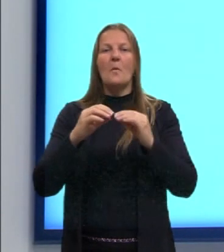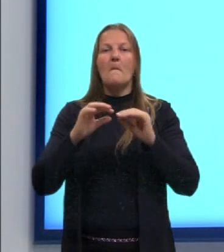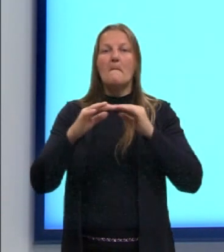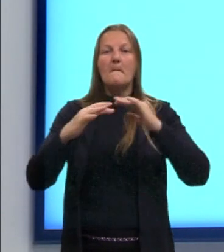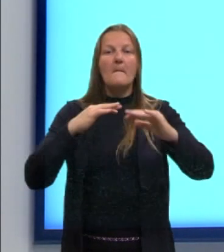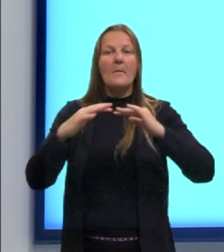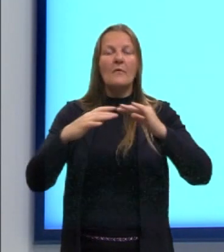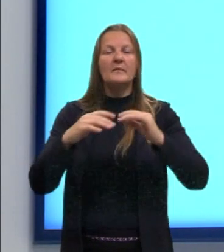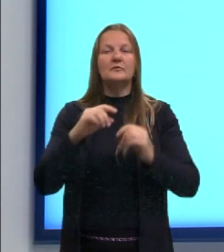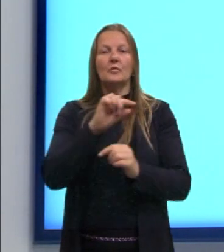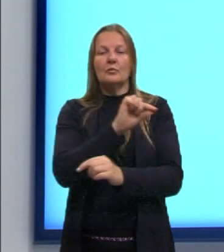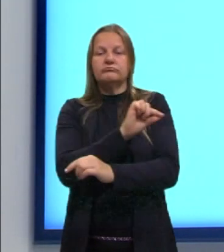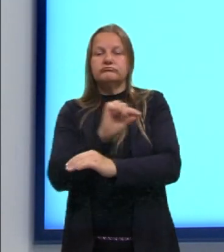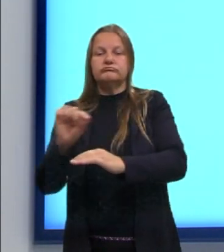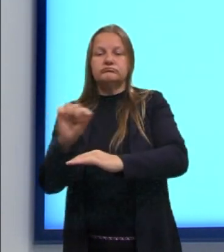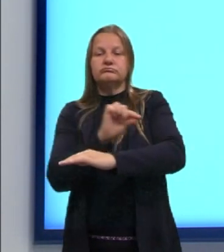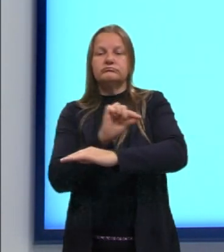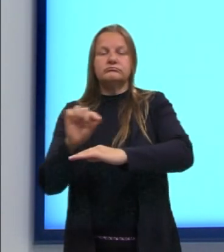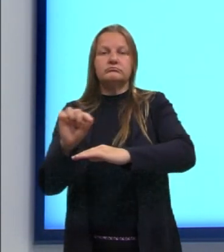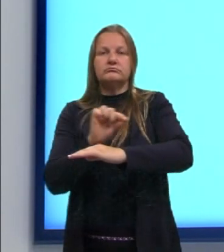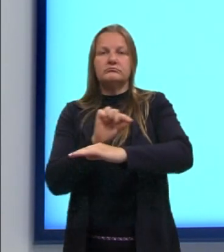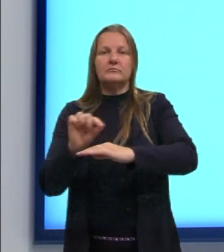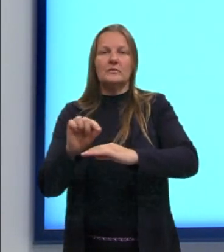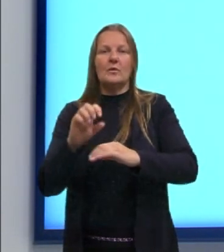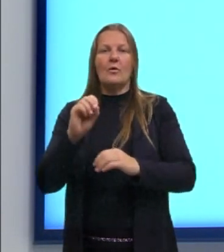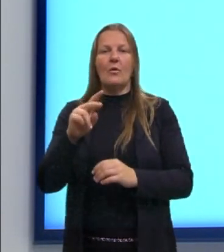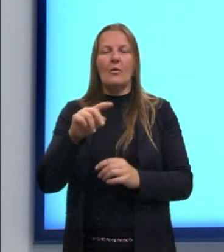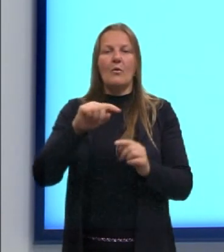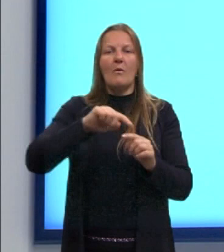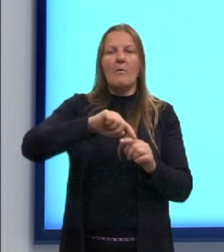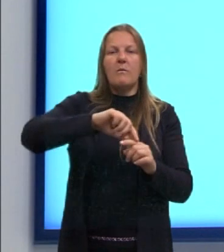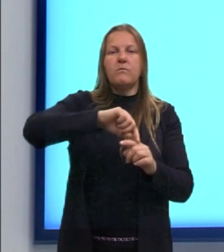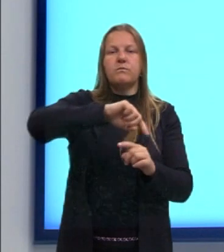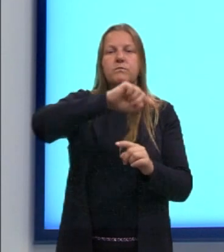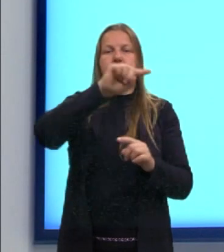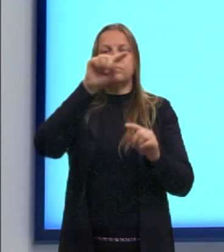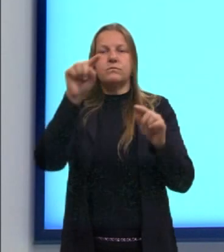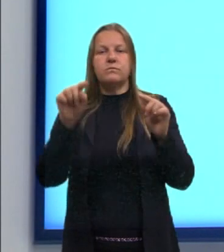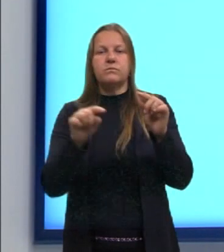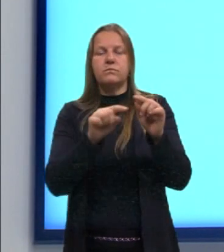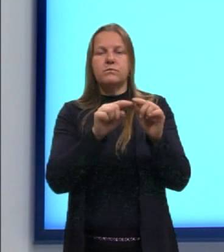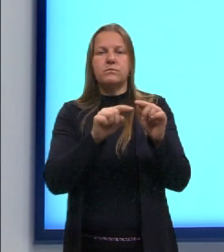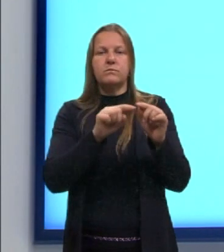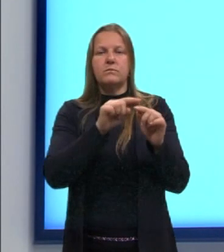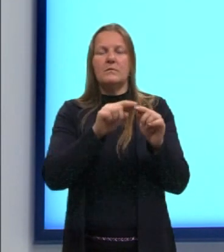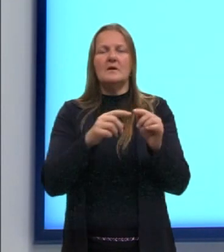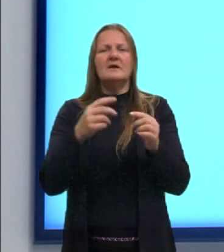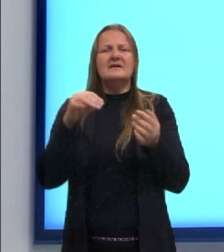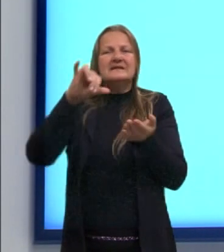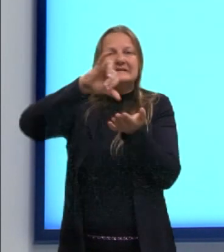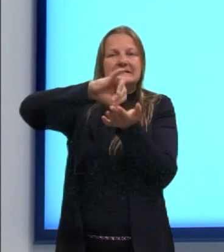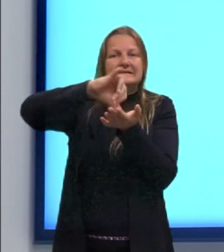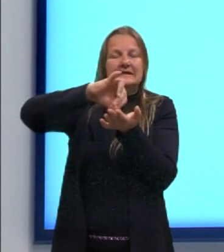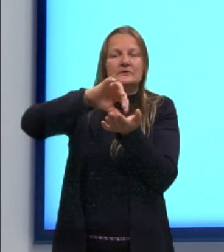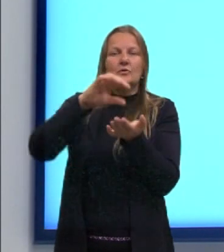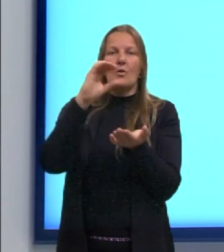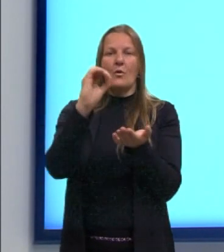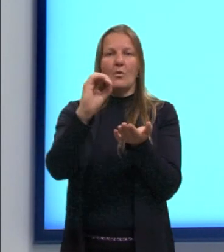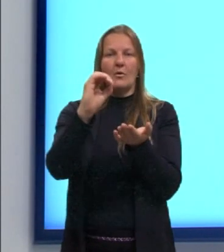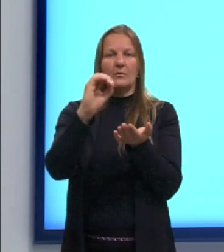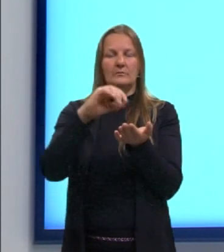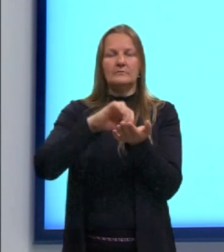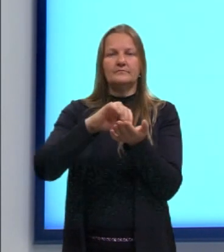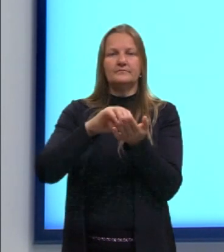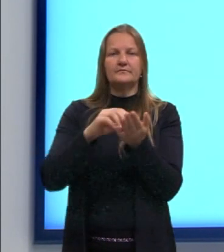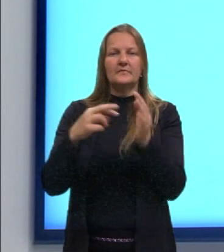longo de linhas retas ou por arcos de circunferências centradas no ponto O e os